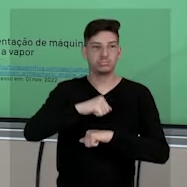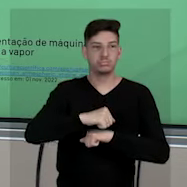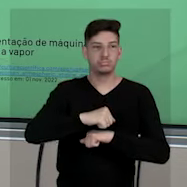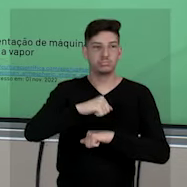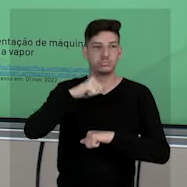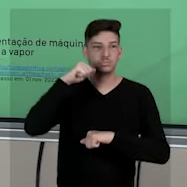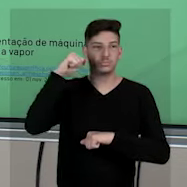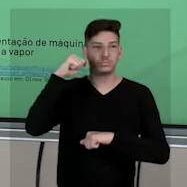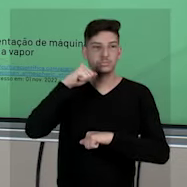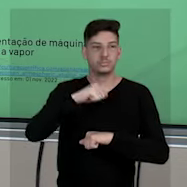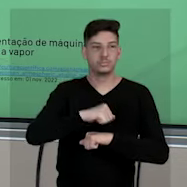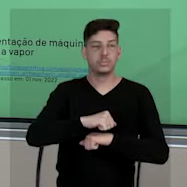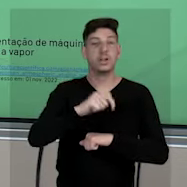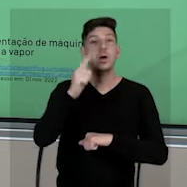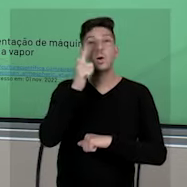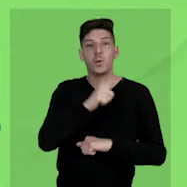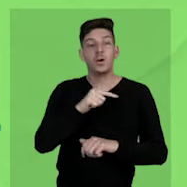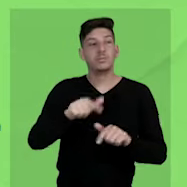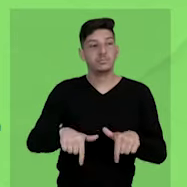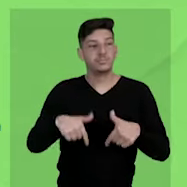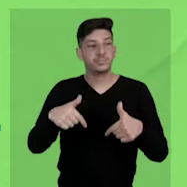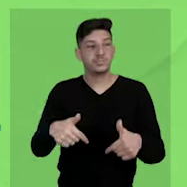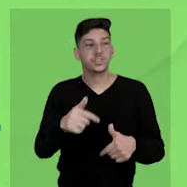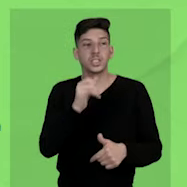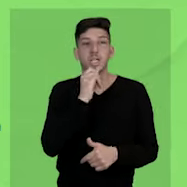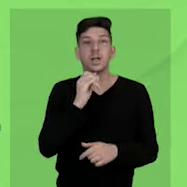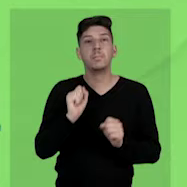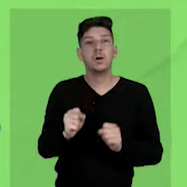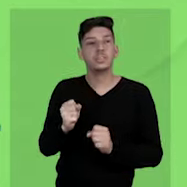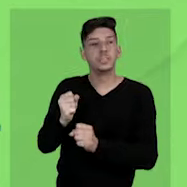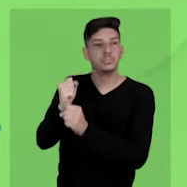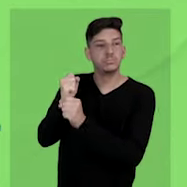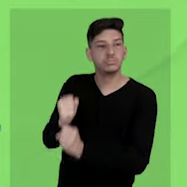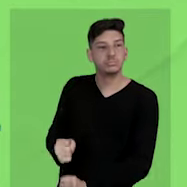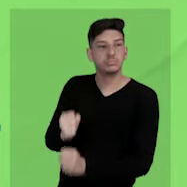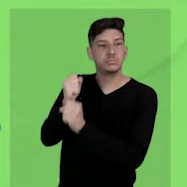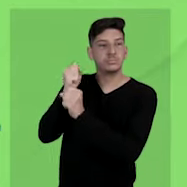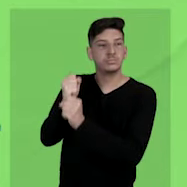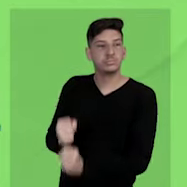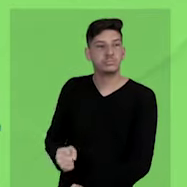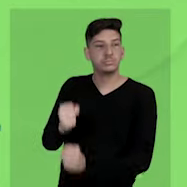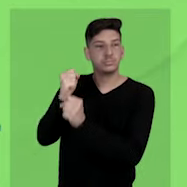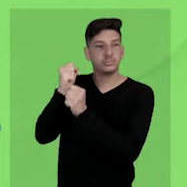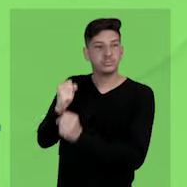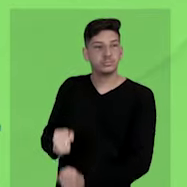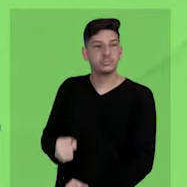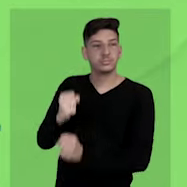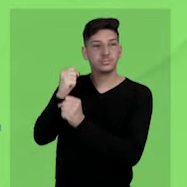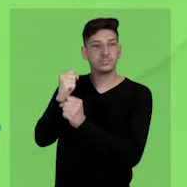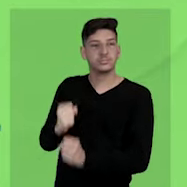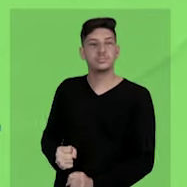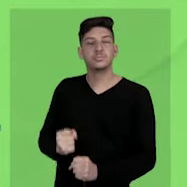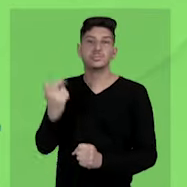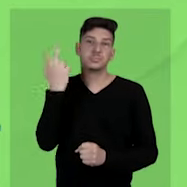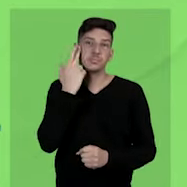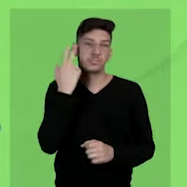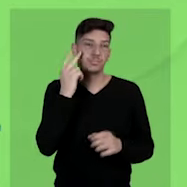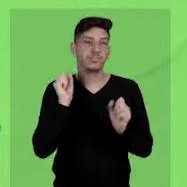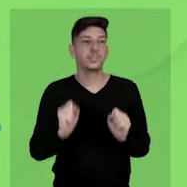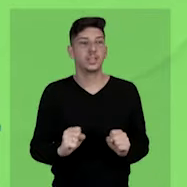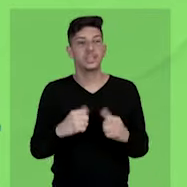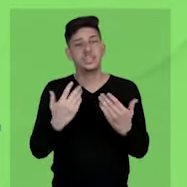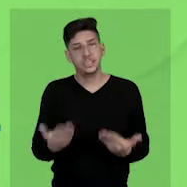trabalho. Que no caso aqui a gente pode pensar num instrumento de perfuração, por exemplo, né, que poderia ser esse exemplo aqui. E aí